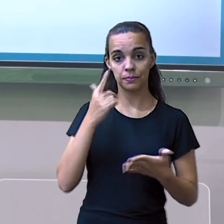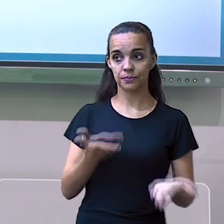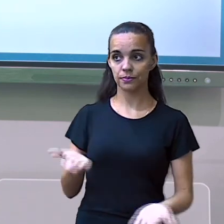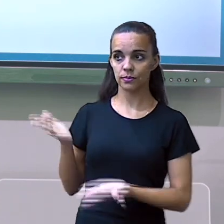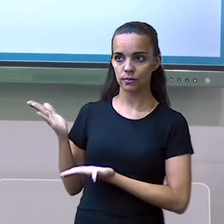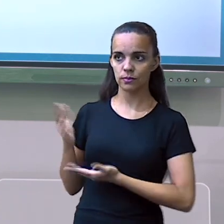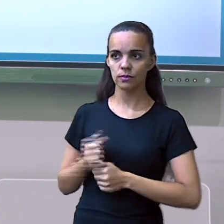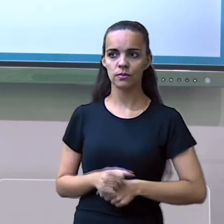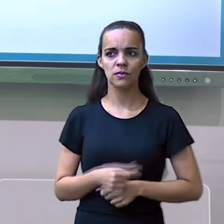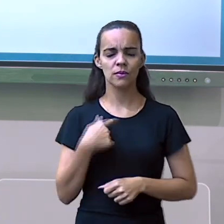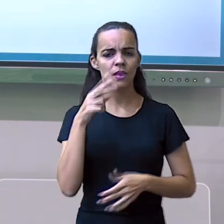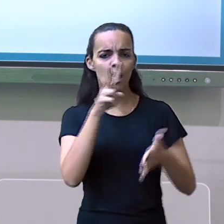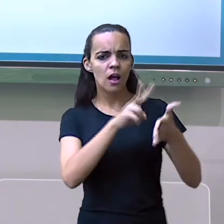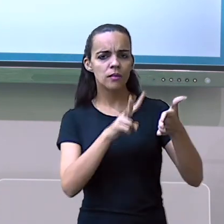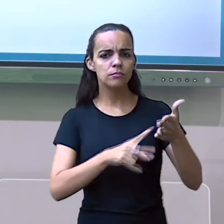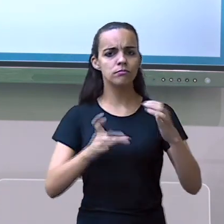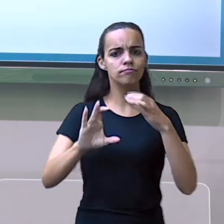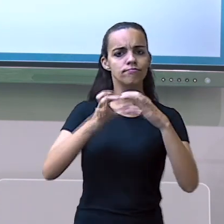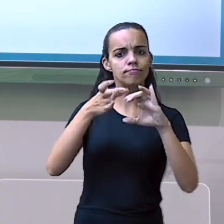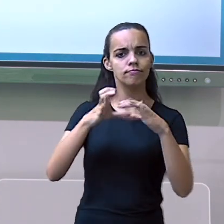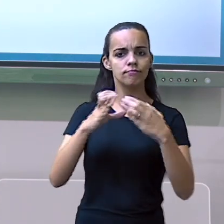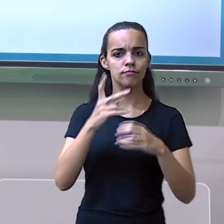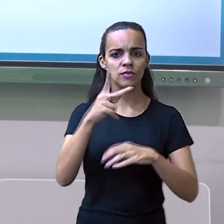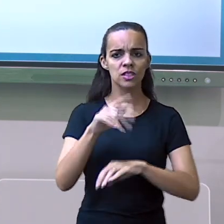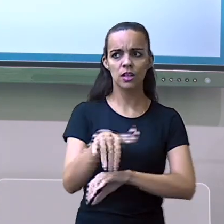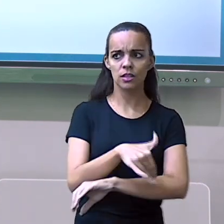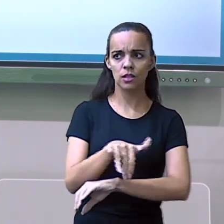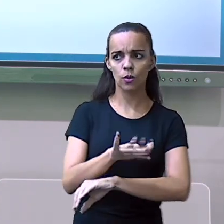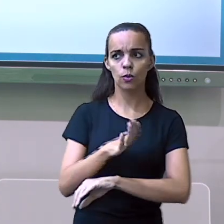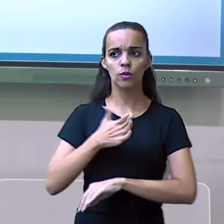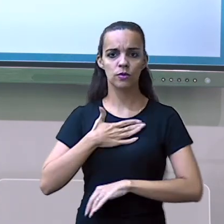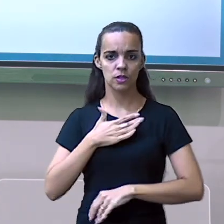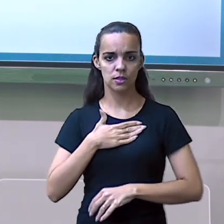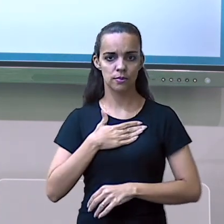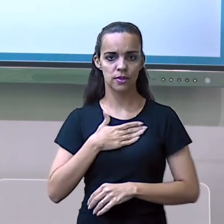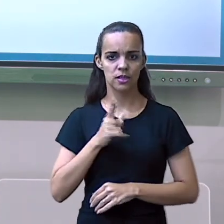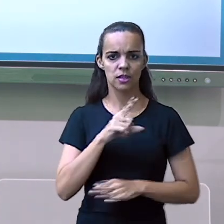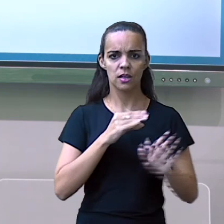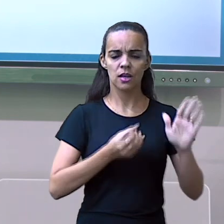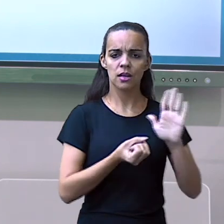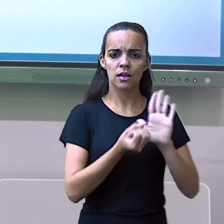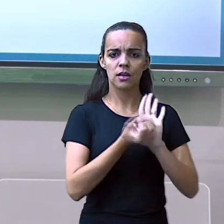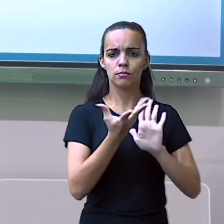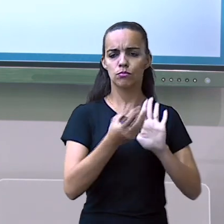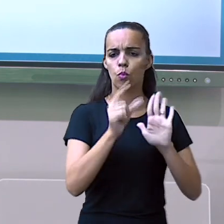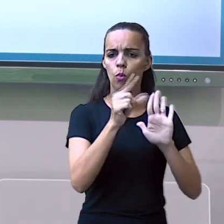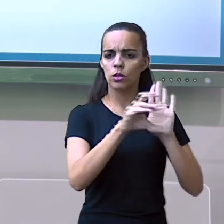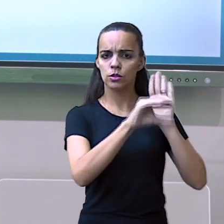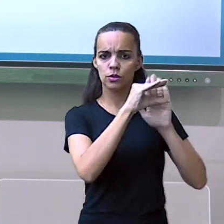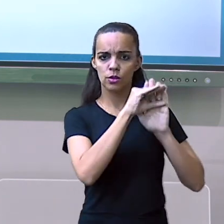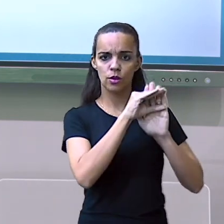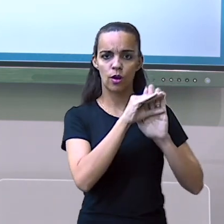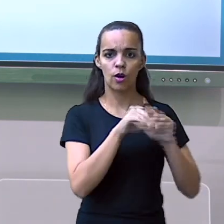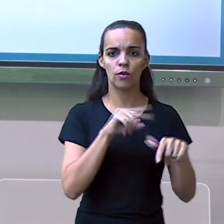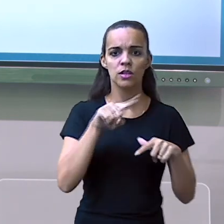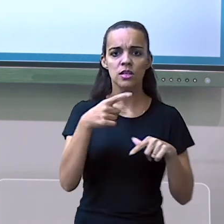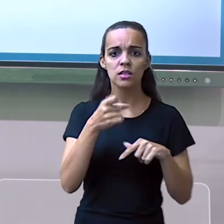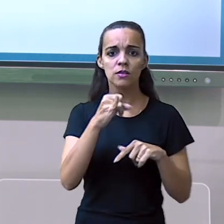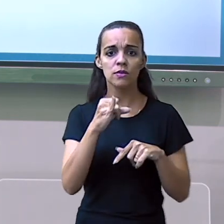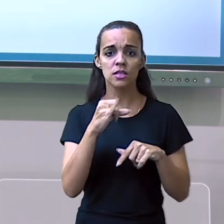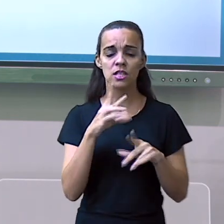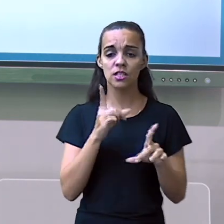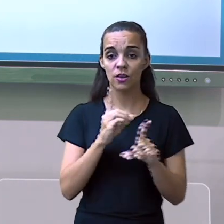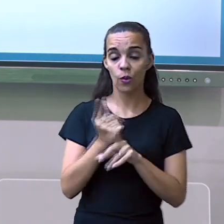Leia a canção Se Essa Rua Fosse Minha. Crie uma estrofe. Se você achar divertido, crie o